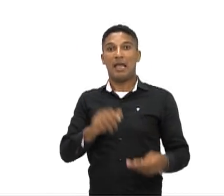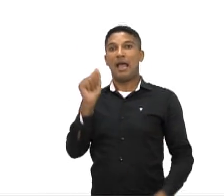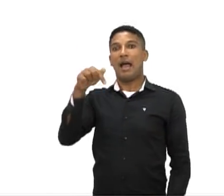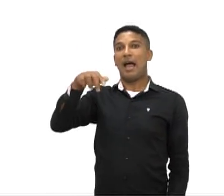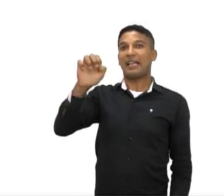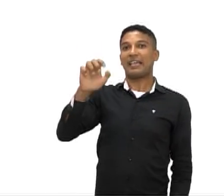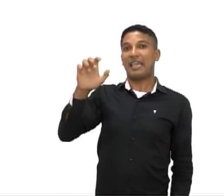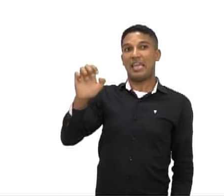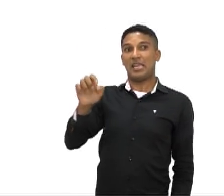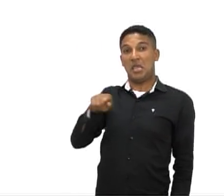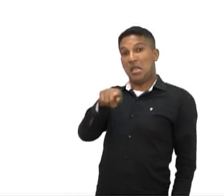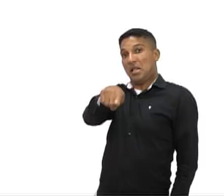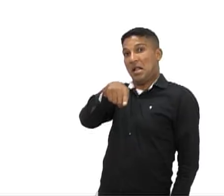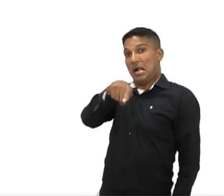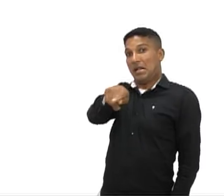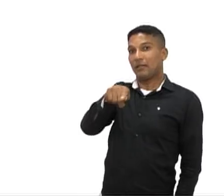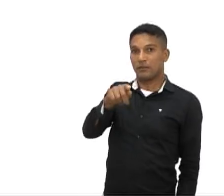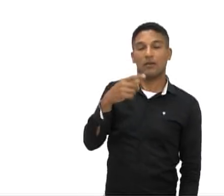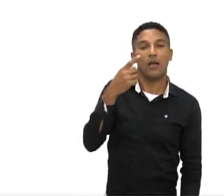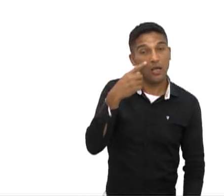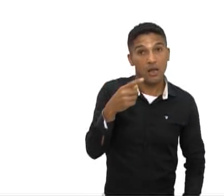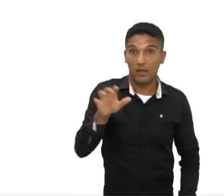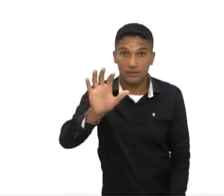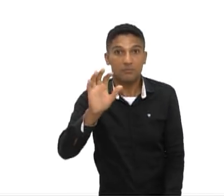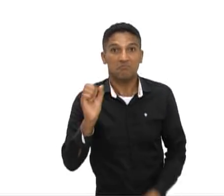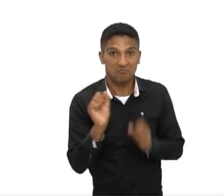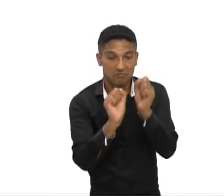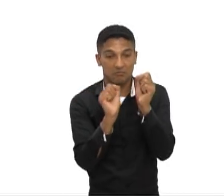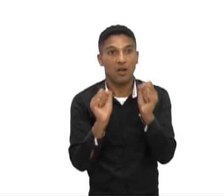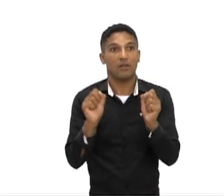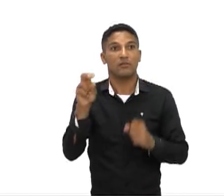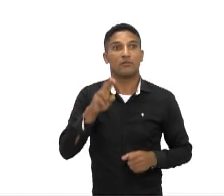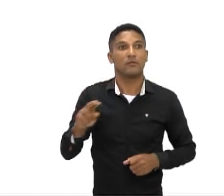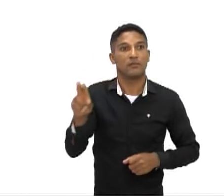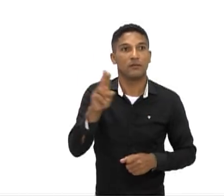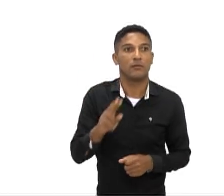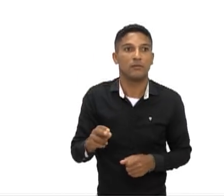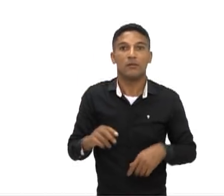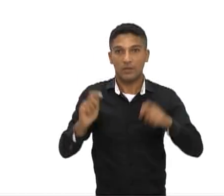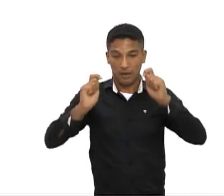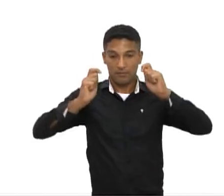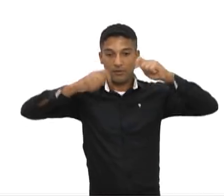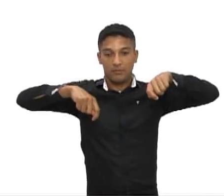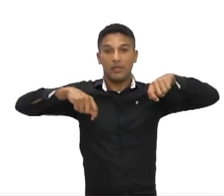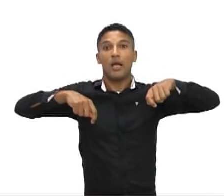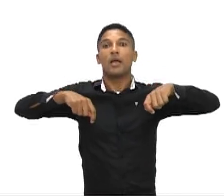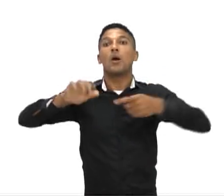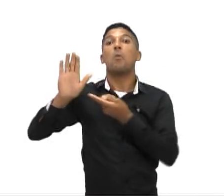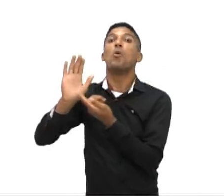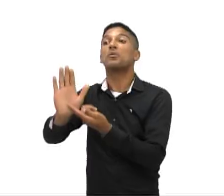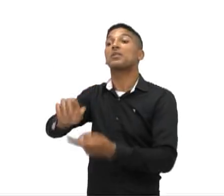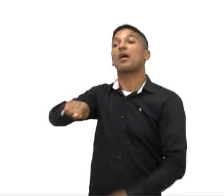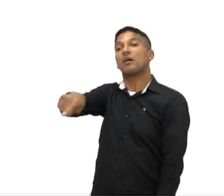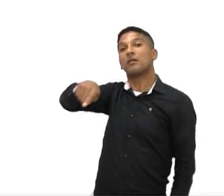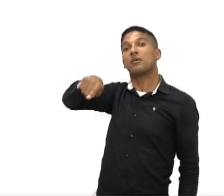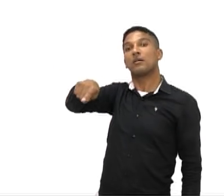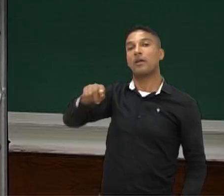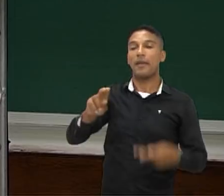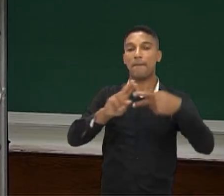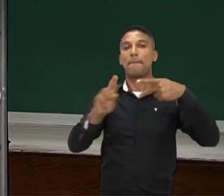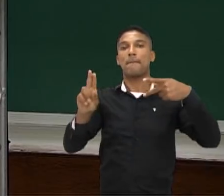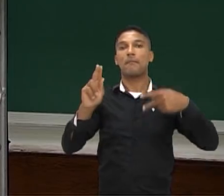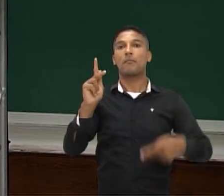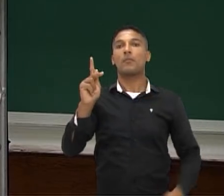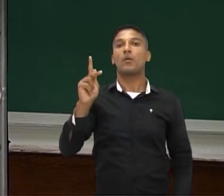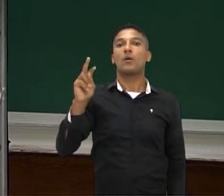né? Então, vale para esse, essa e isso. A gente tem ali essas possibilidades de escrever os pronomes que